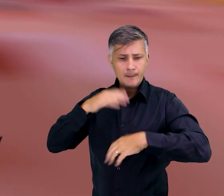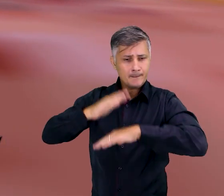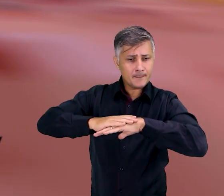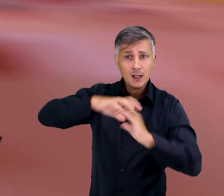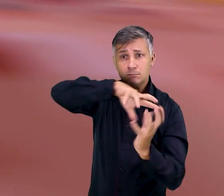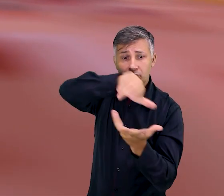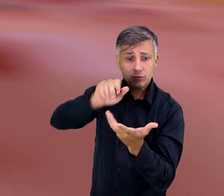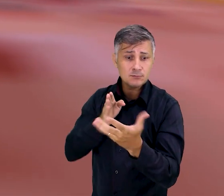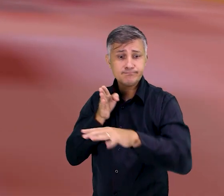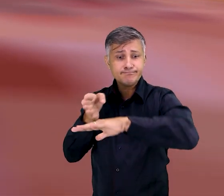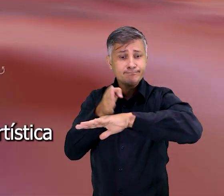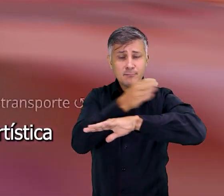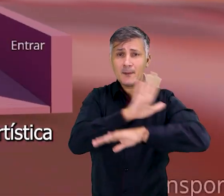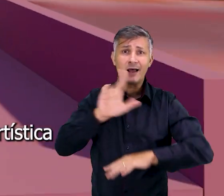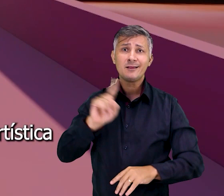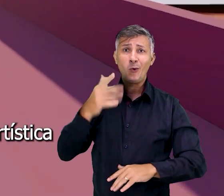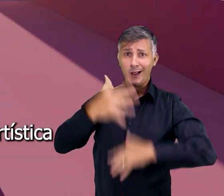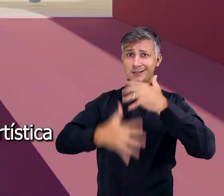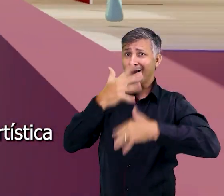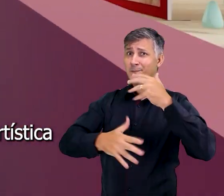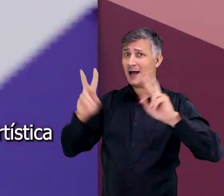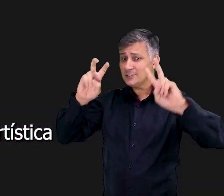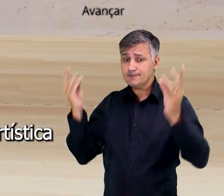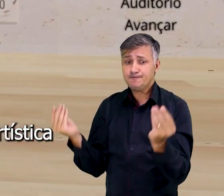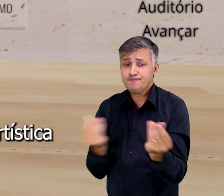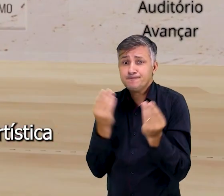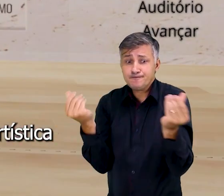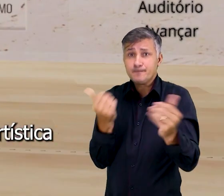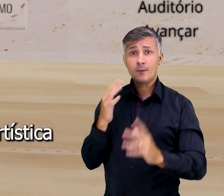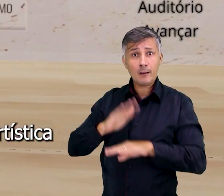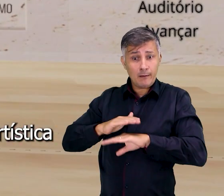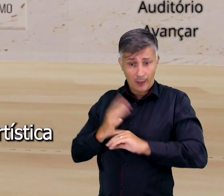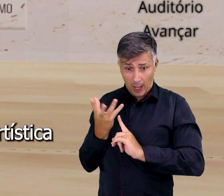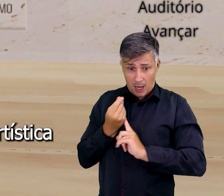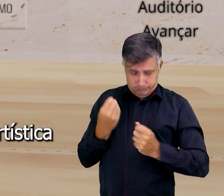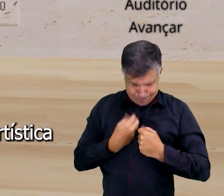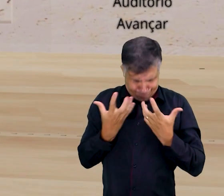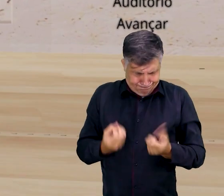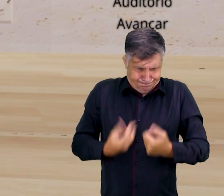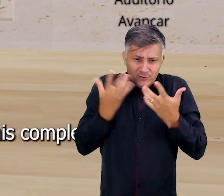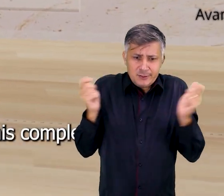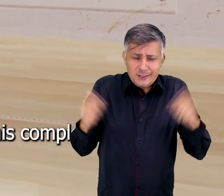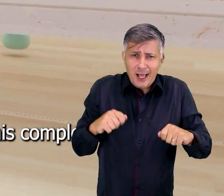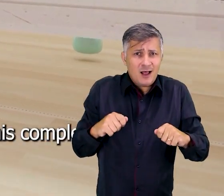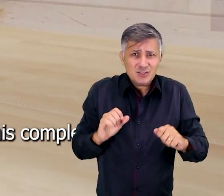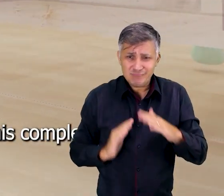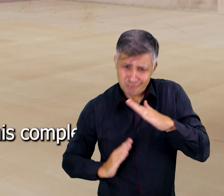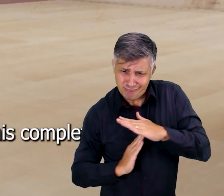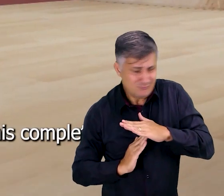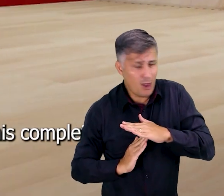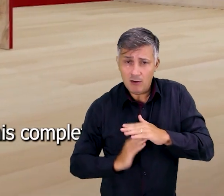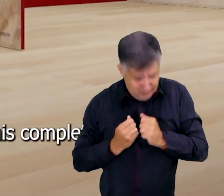mais globalizada, mas não interfere necessariamente na essência do artista e na sua expressão artística, mas